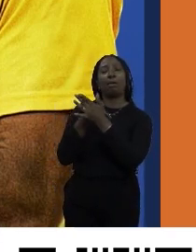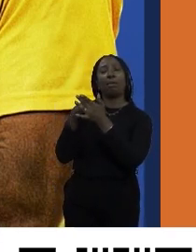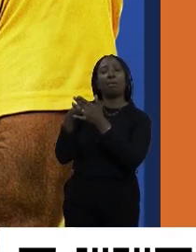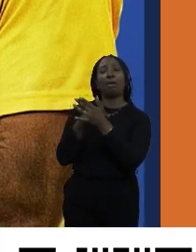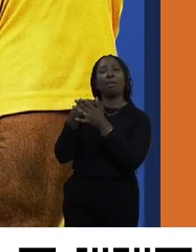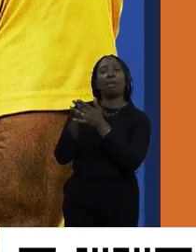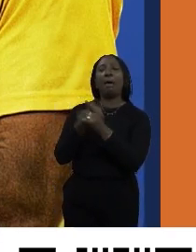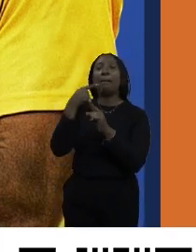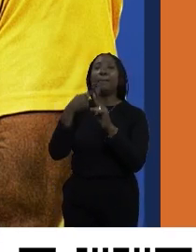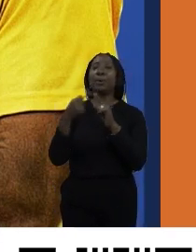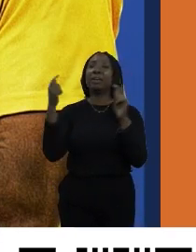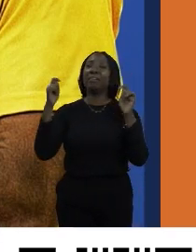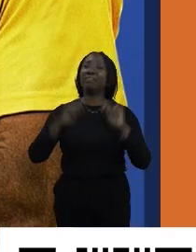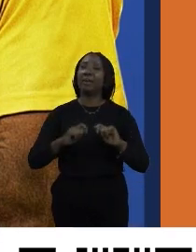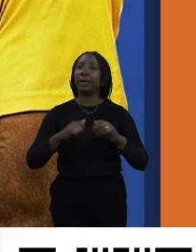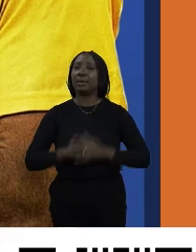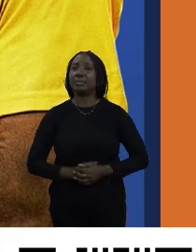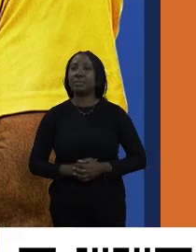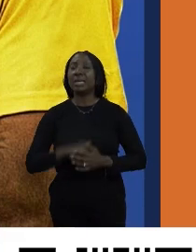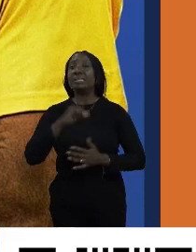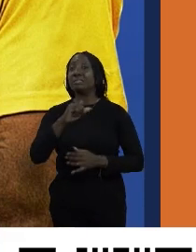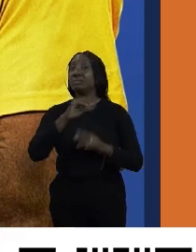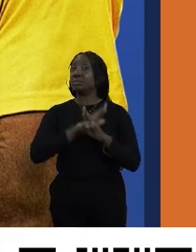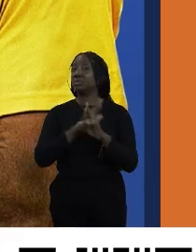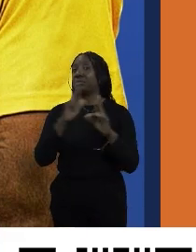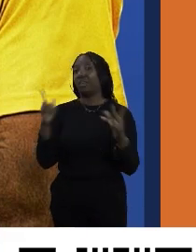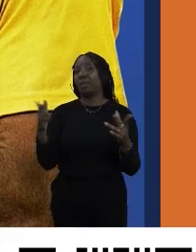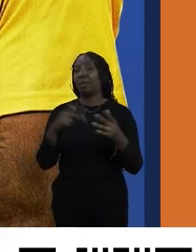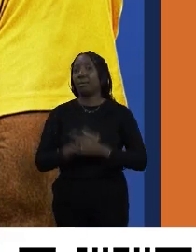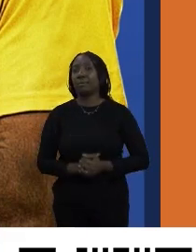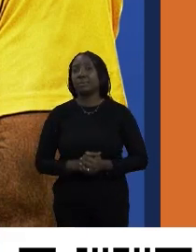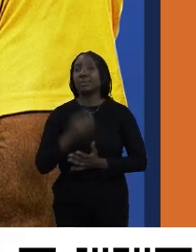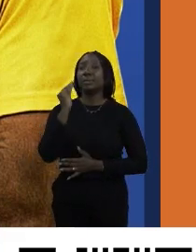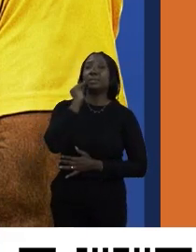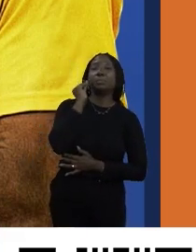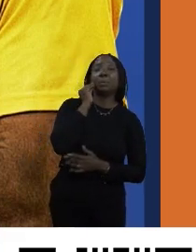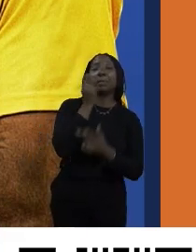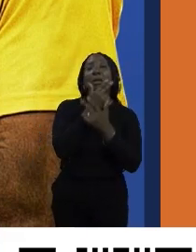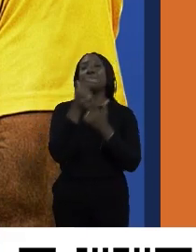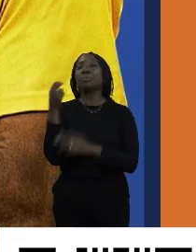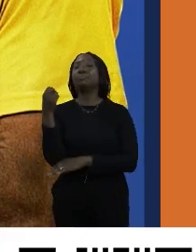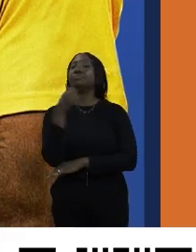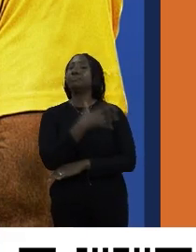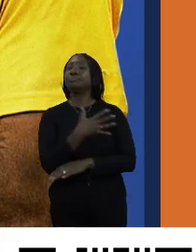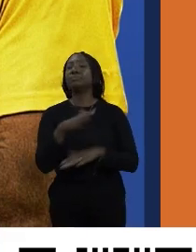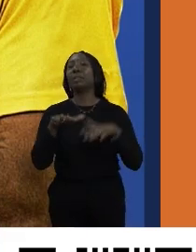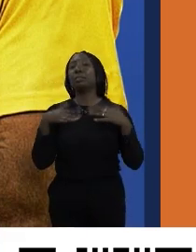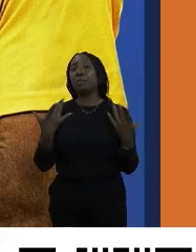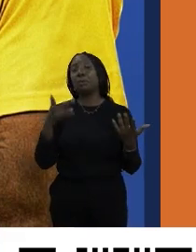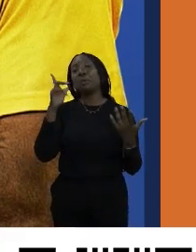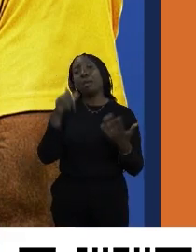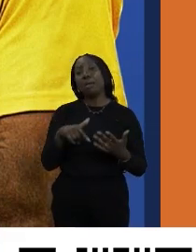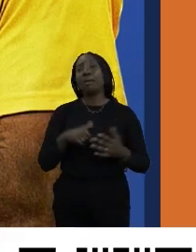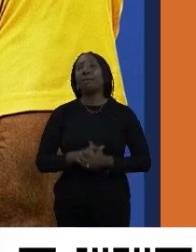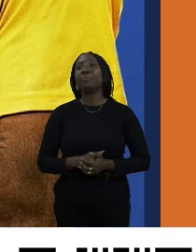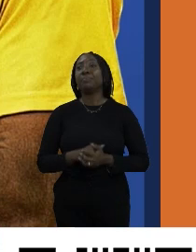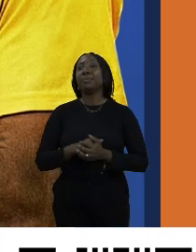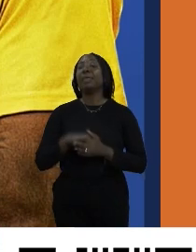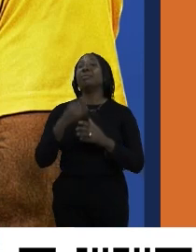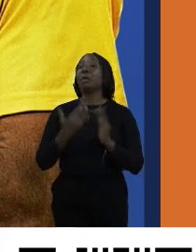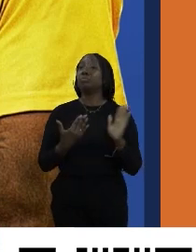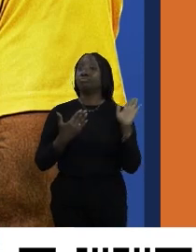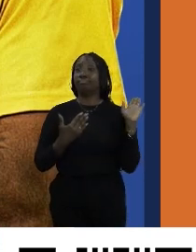que você fez isso aí? Giovanni, se você tivesse feito diferente? E se você experimentar um negócio novo? Então, gente, mindset